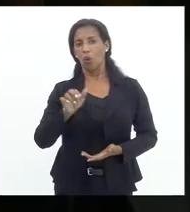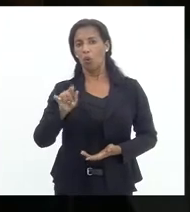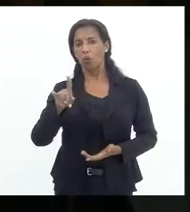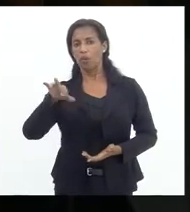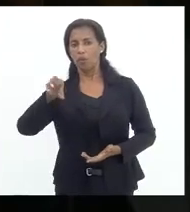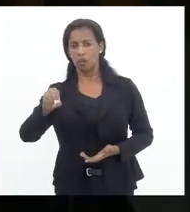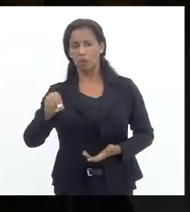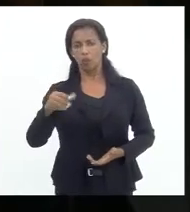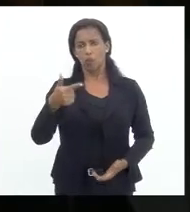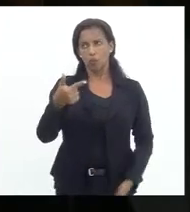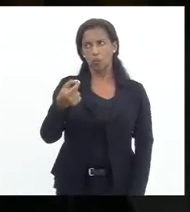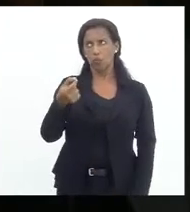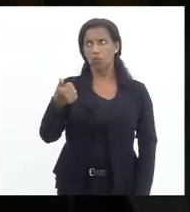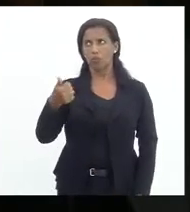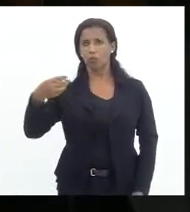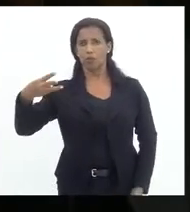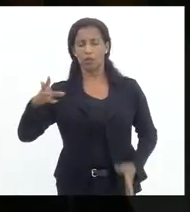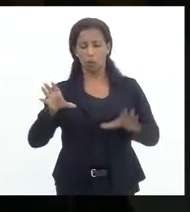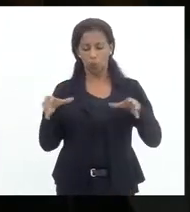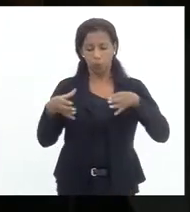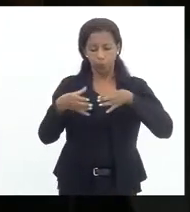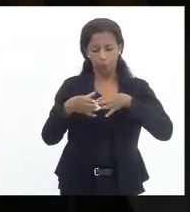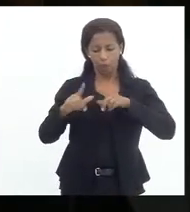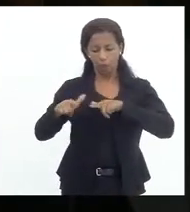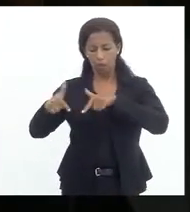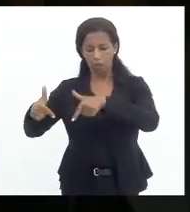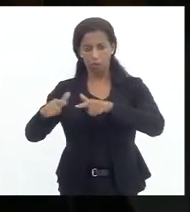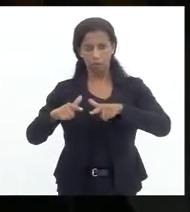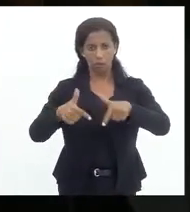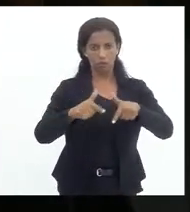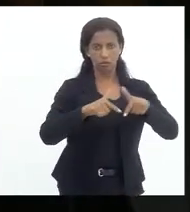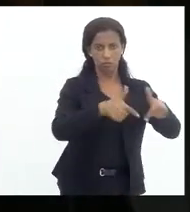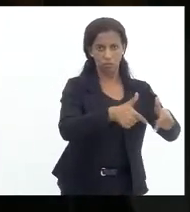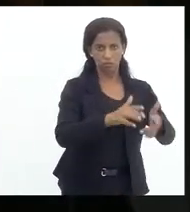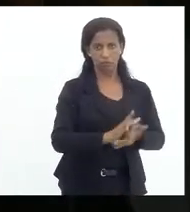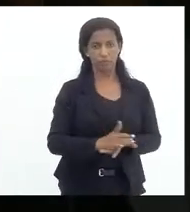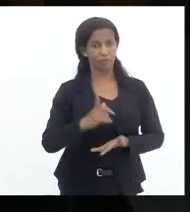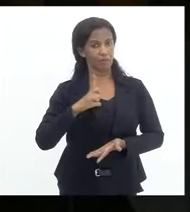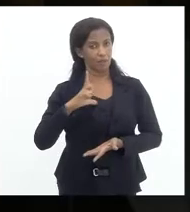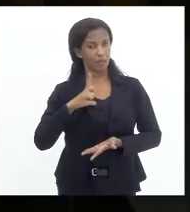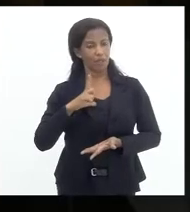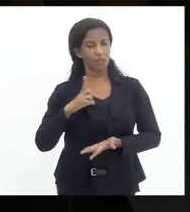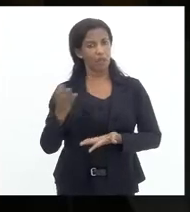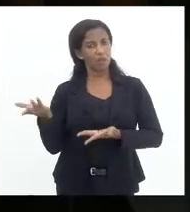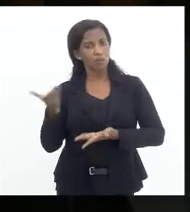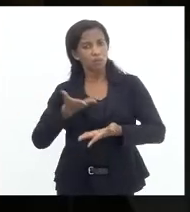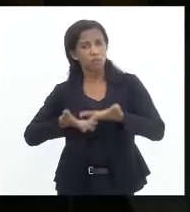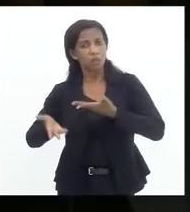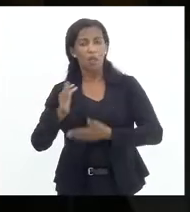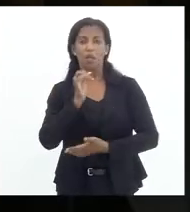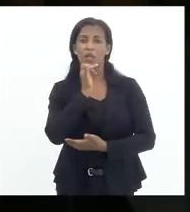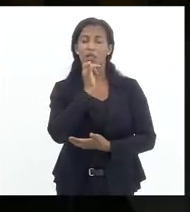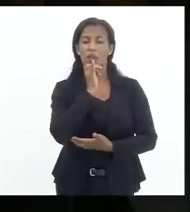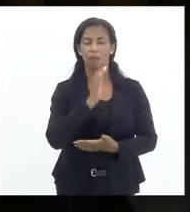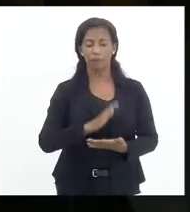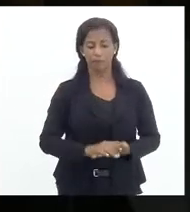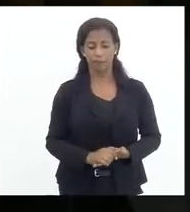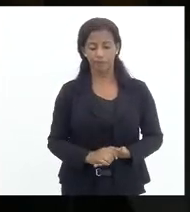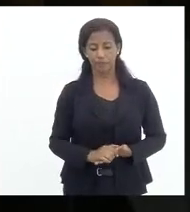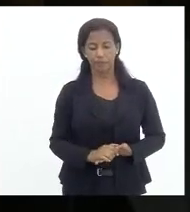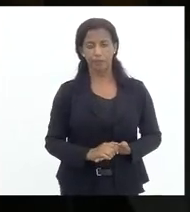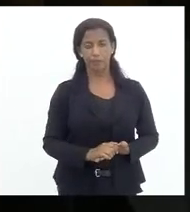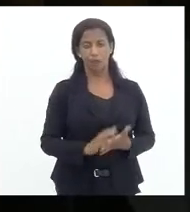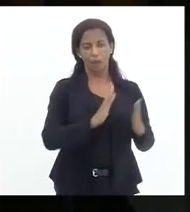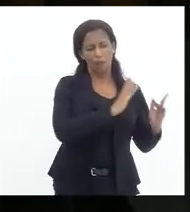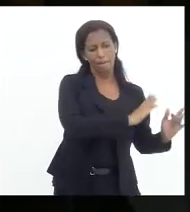2013 a um conjunto de ações é que tem passado é por exemplo é